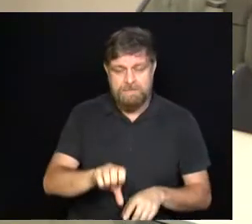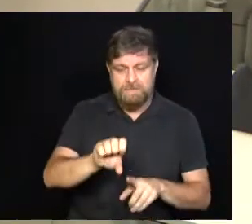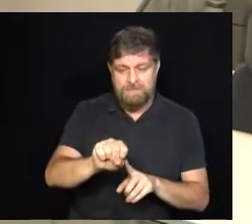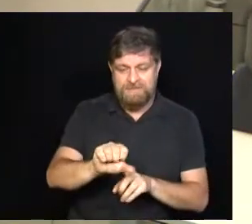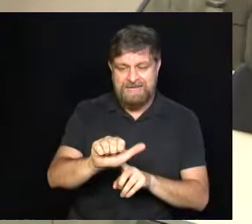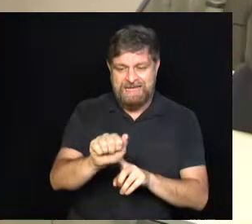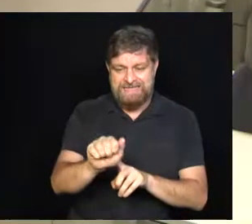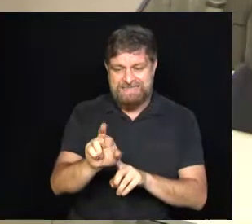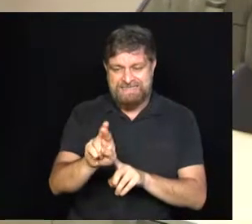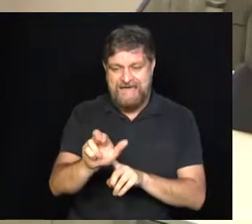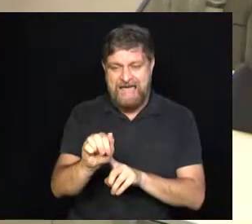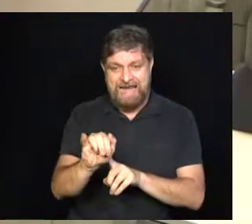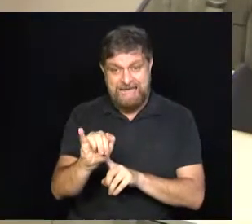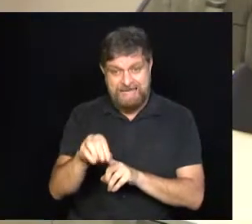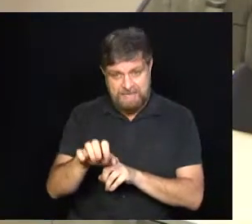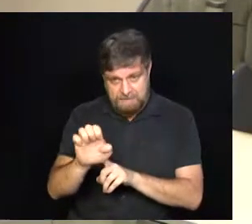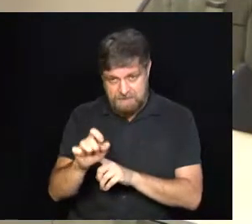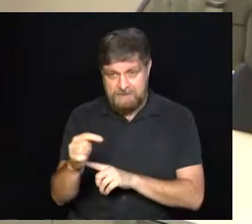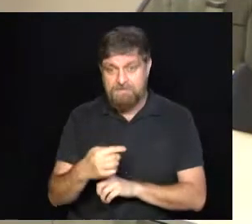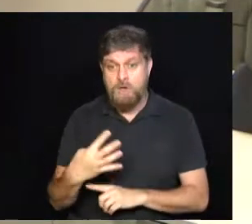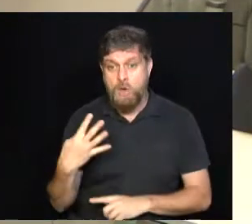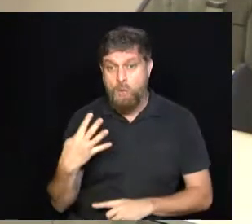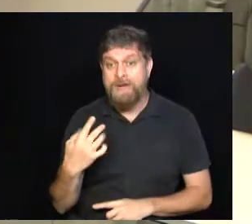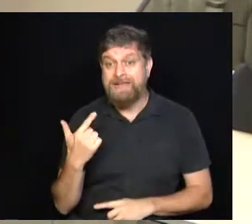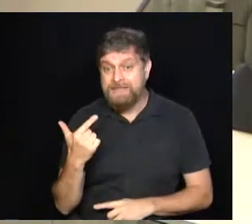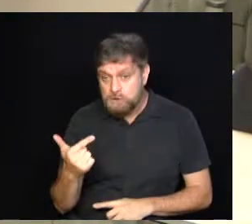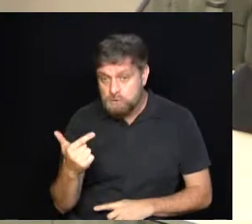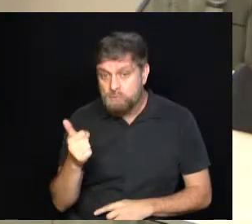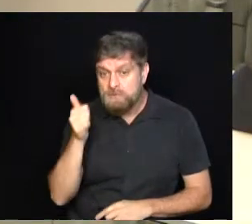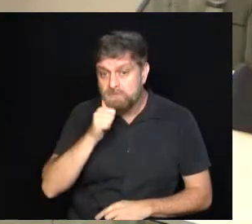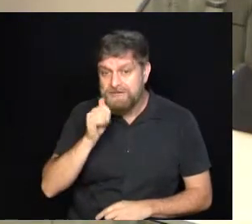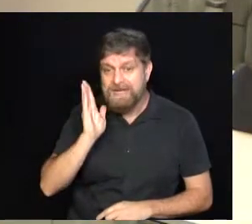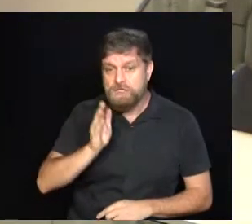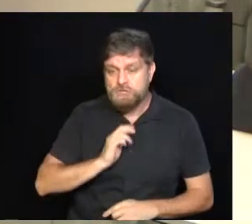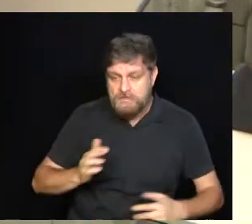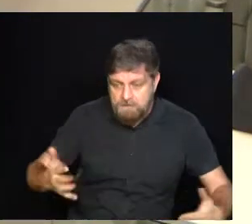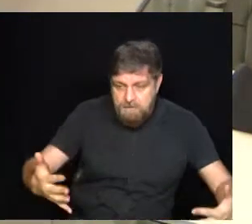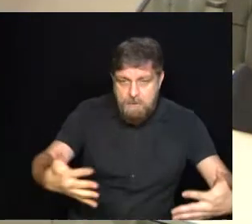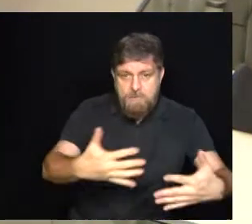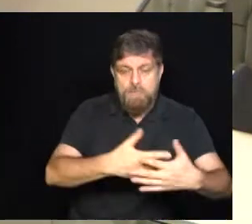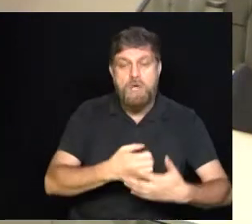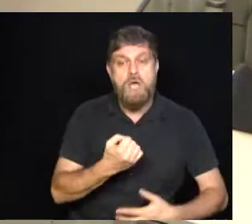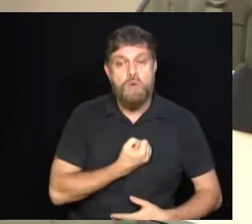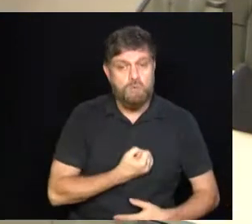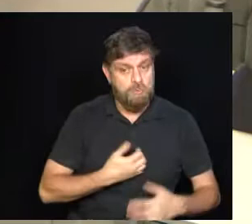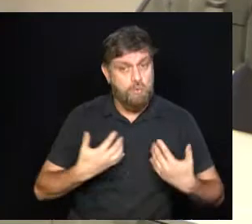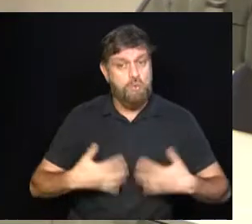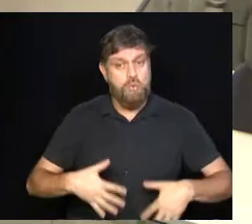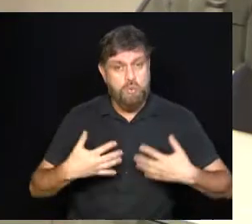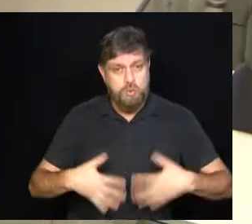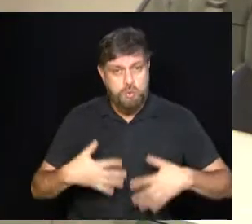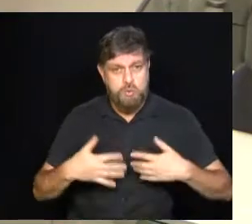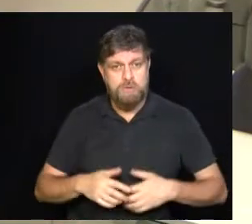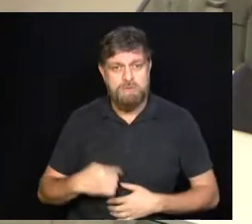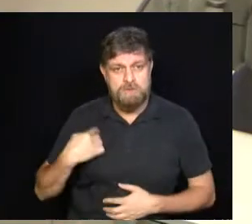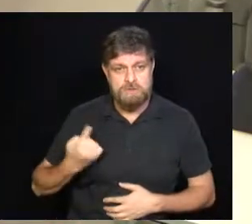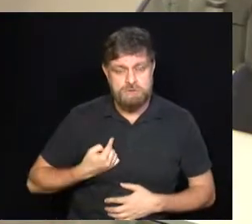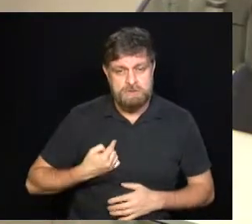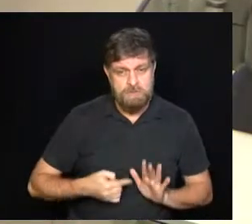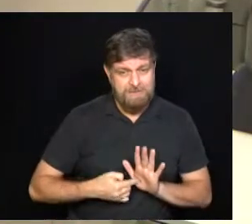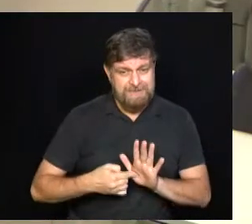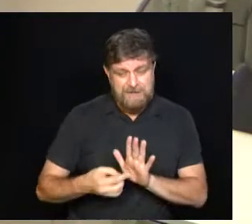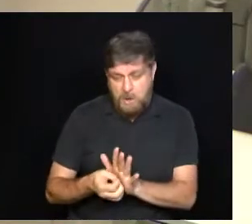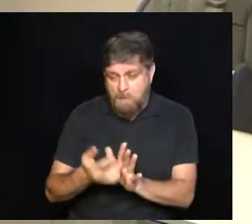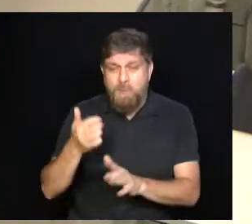ano, 42 mulheres que já foram acolhidas. É um número grande. Nós estamos falando de muitas mulheres.